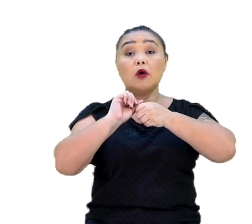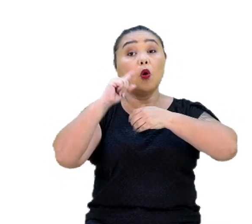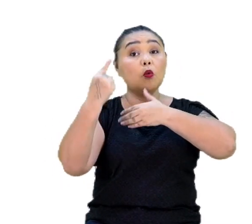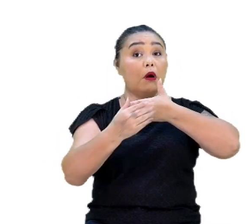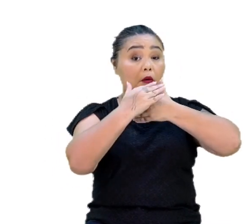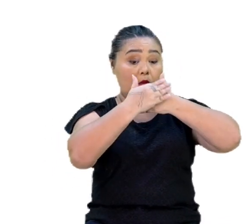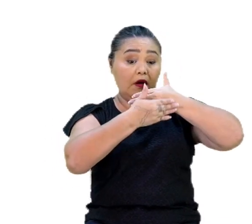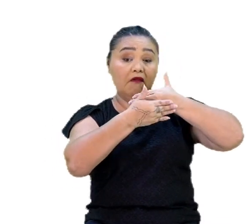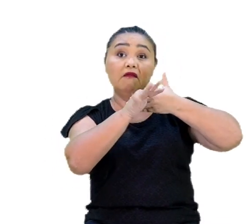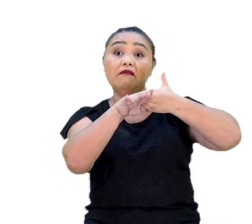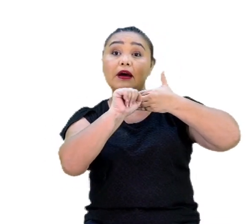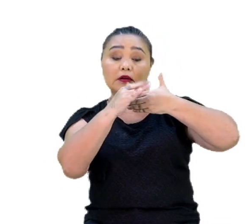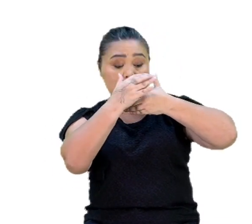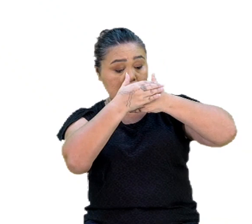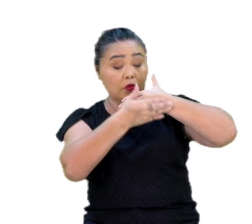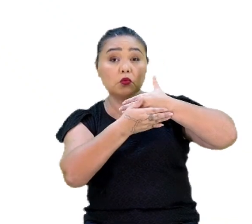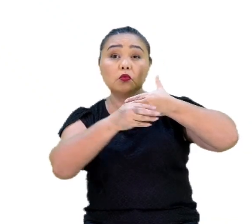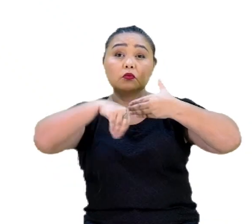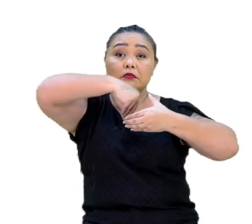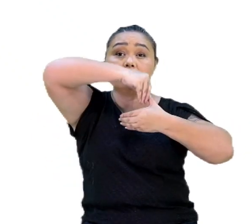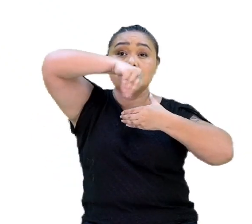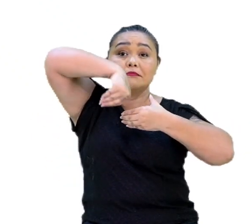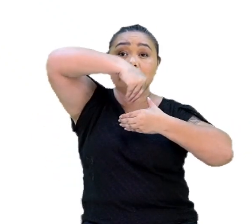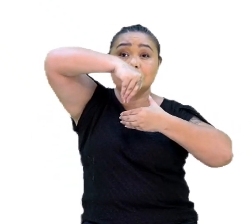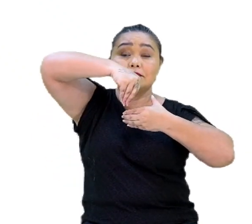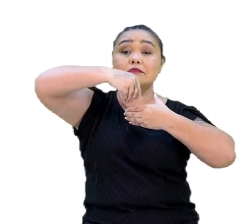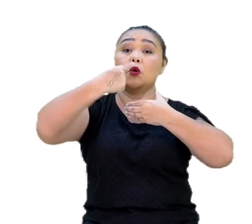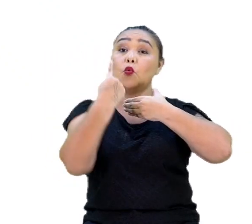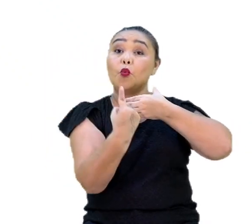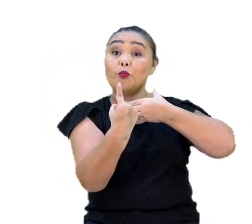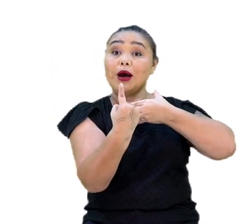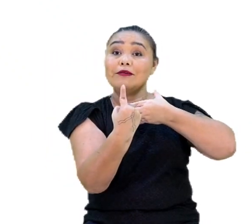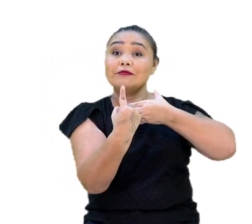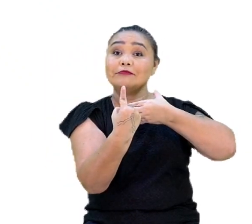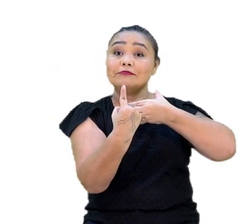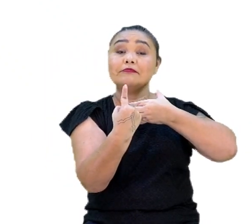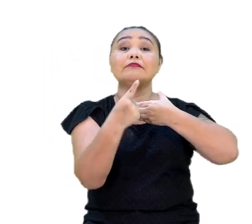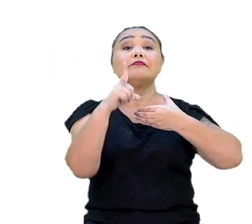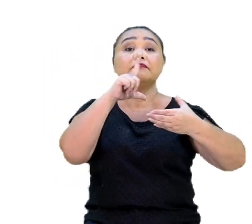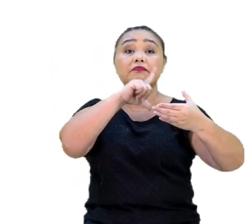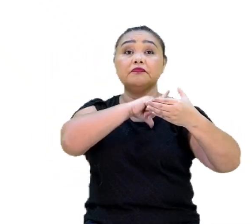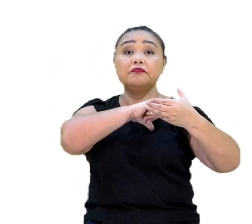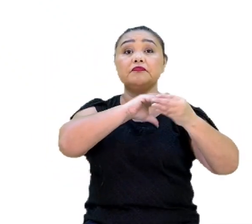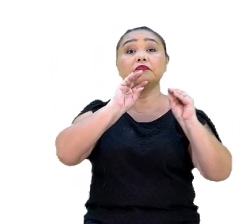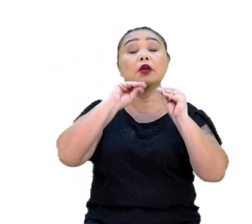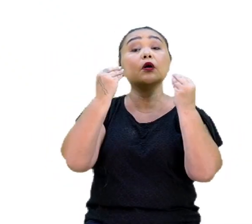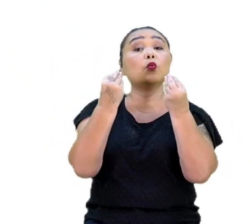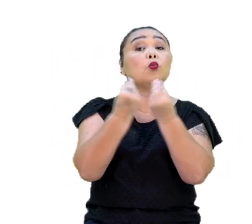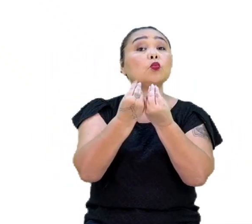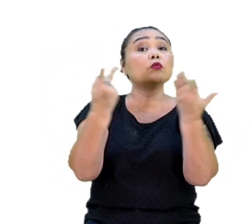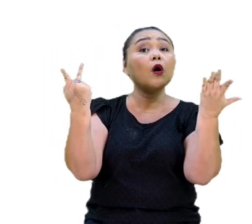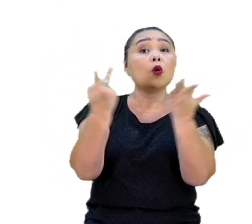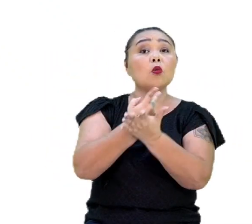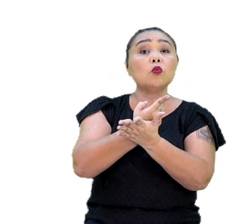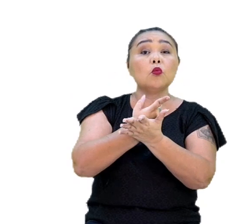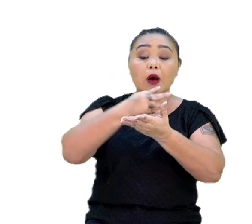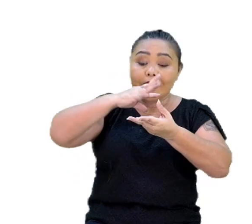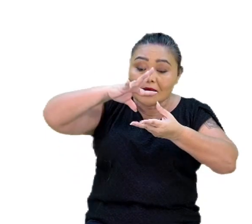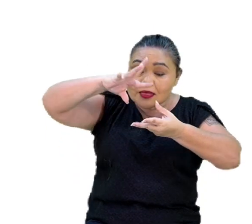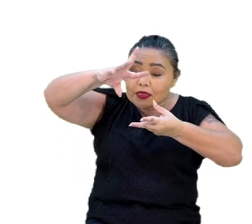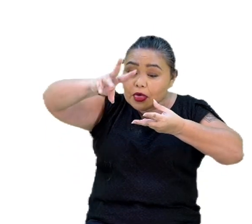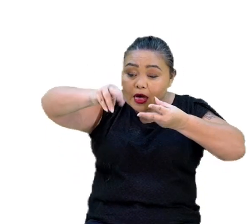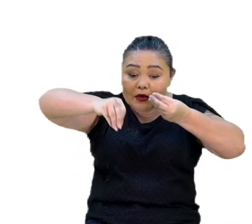uma única fase, elas são monofásicas. E isso acontece porque as substâncias se